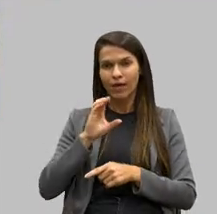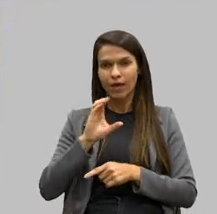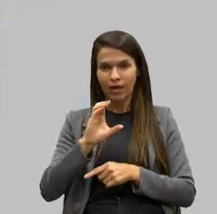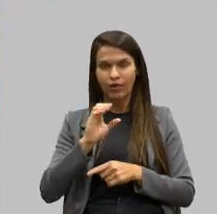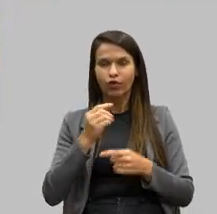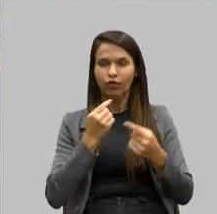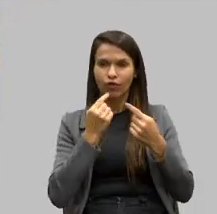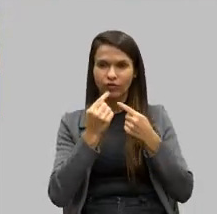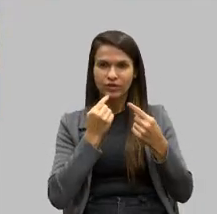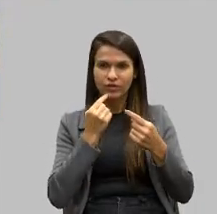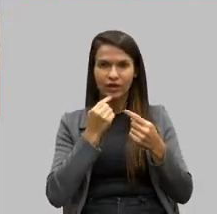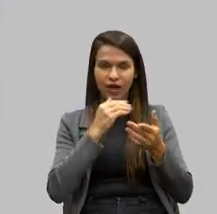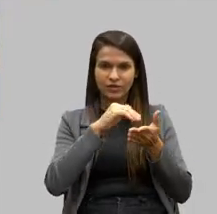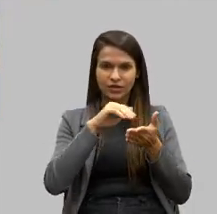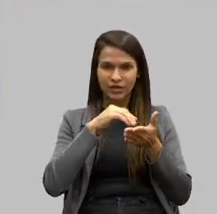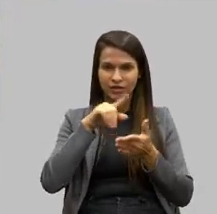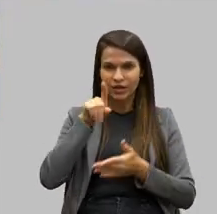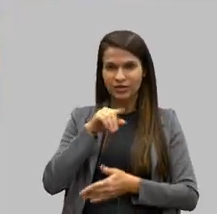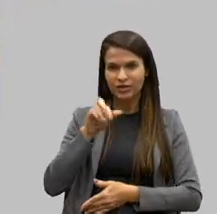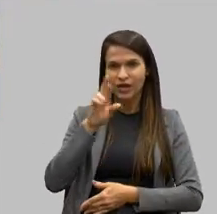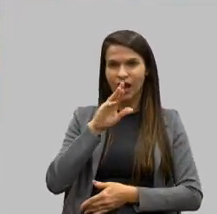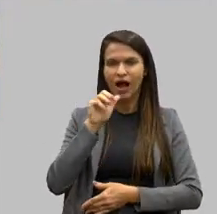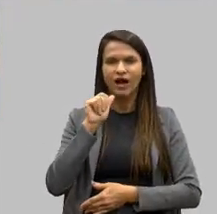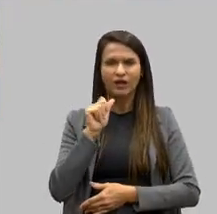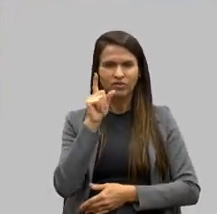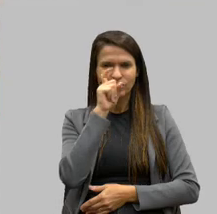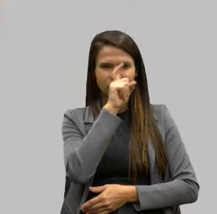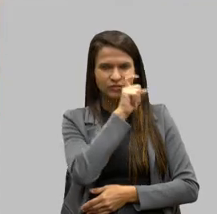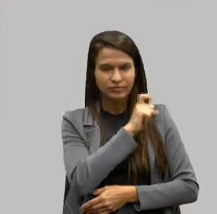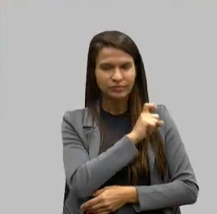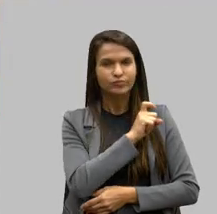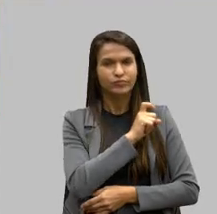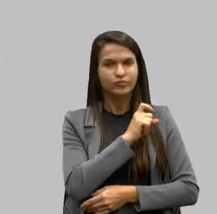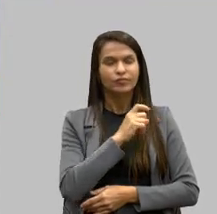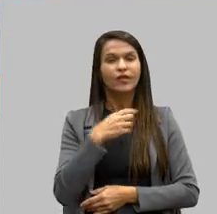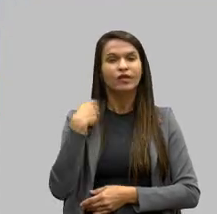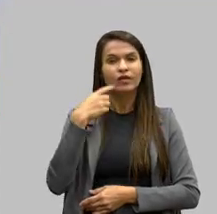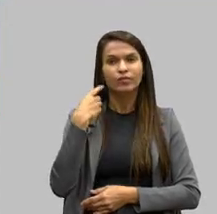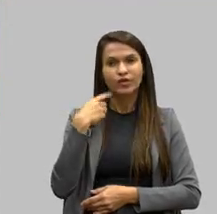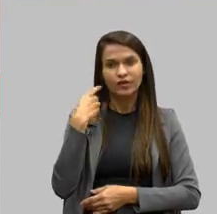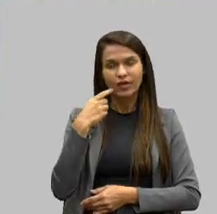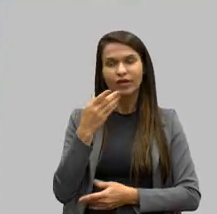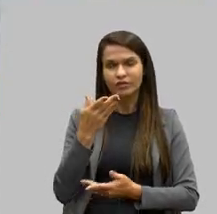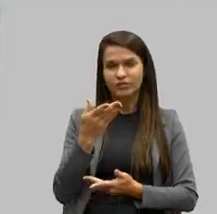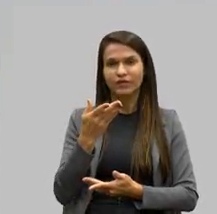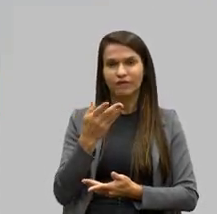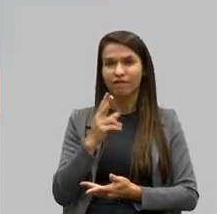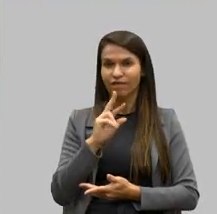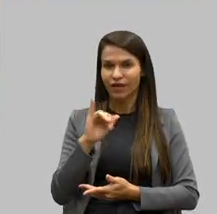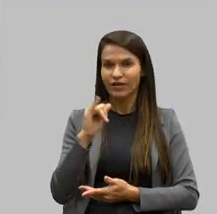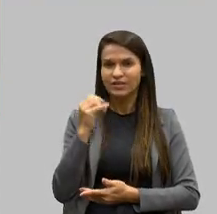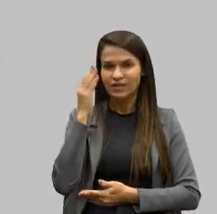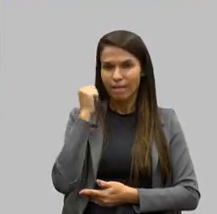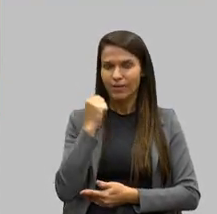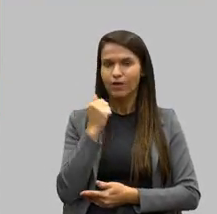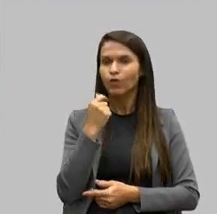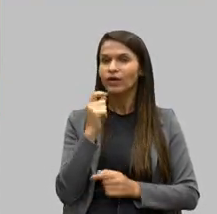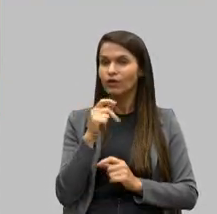secretária Zara, uma dificuldade, o deputado Macaé, a senhora vai lembrar, a senhora vai saber do que eu estou falando,